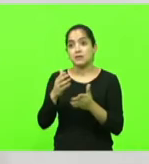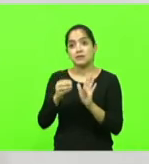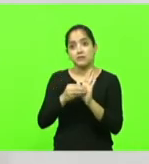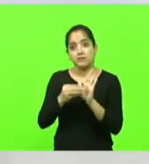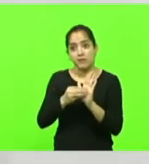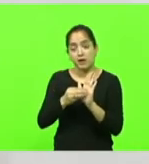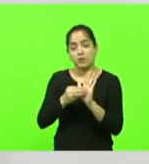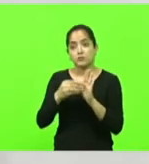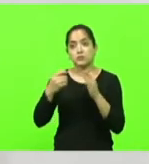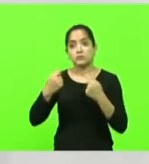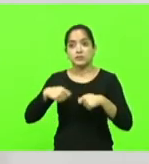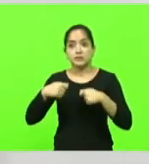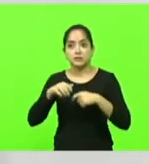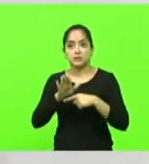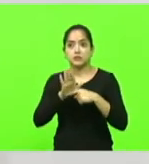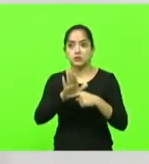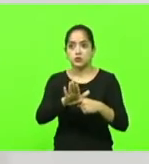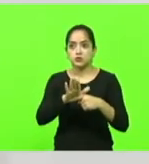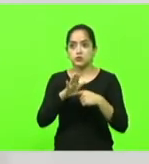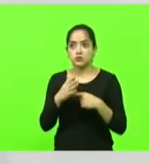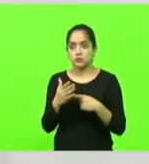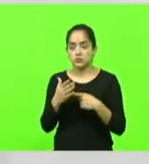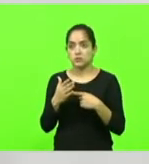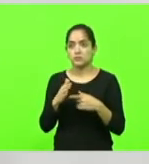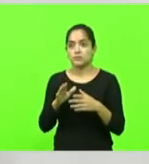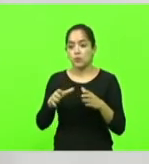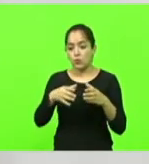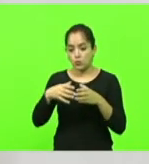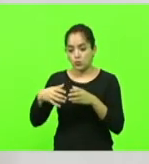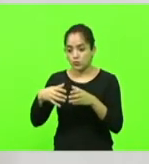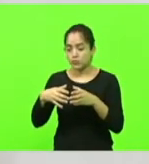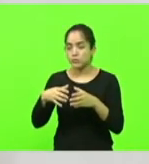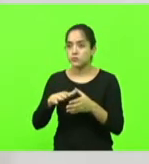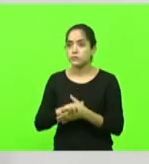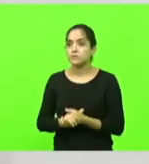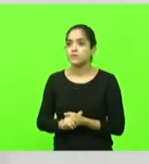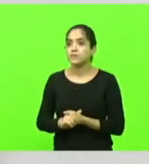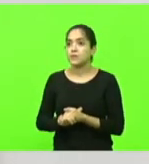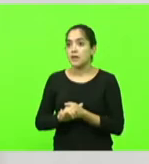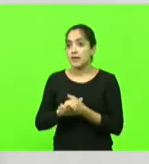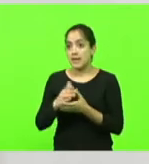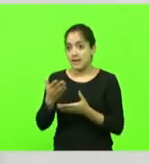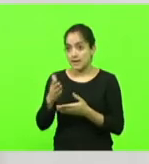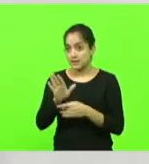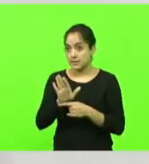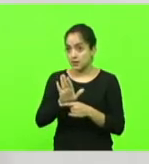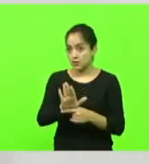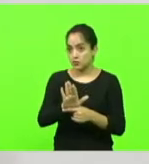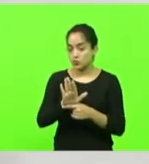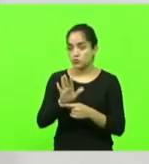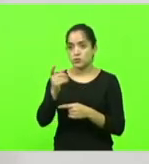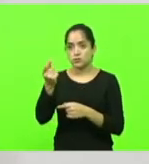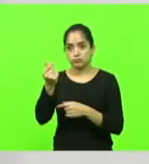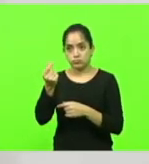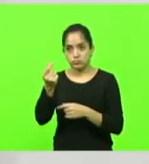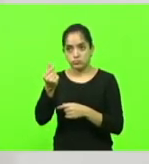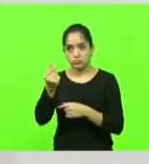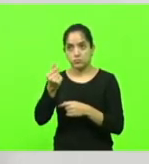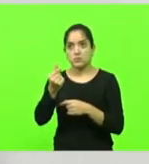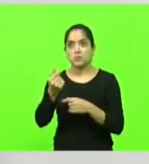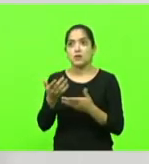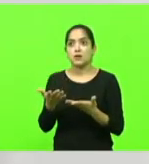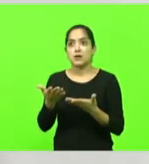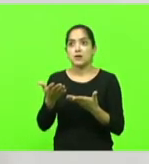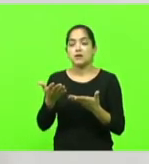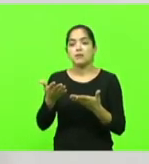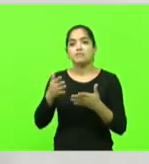ou entidades recebedoras previamente definidas pelo governo federal. O auxílio emergencial vai fomentar a inclusão produtiva